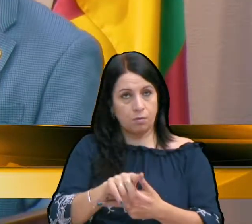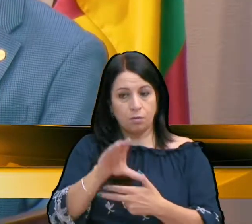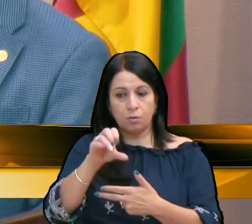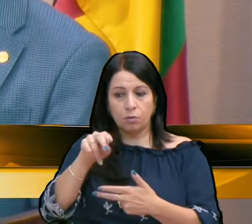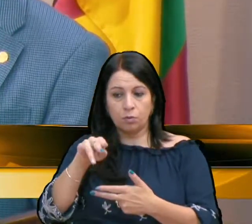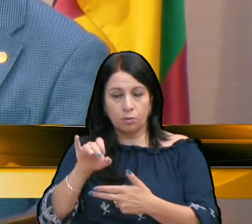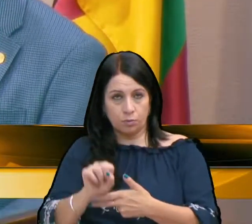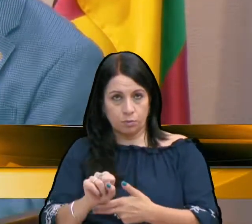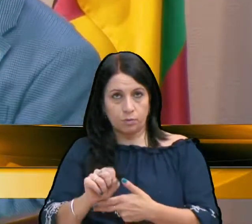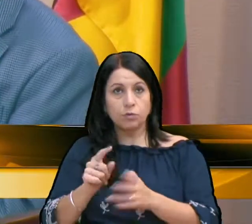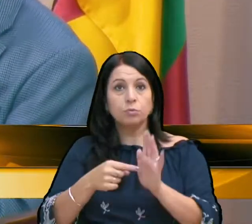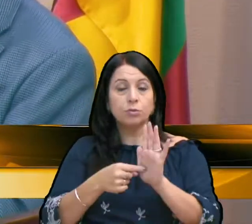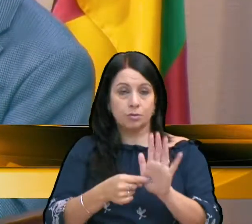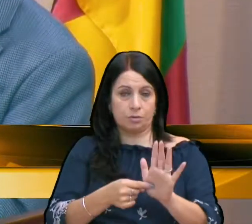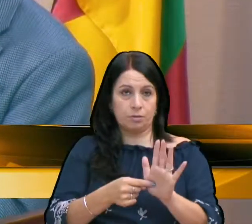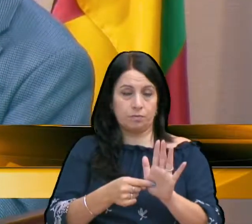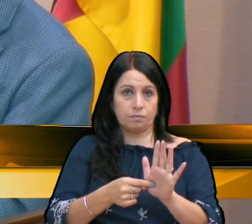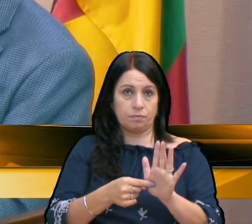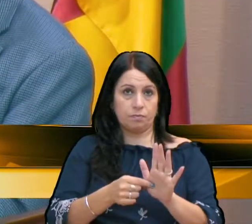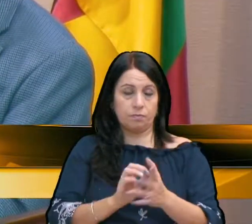tinha apontado que